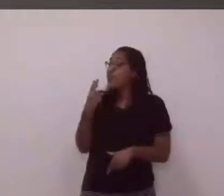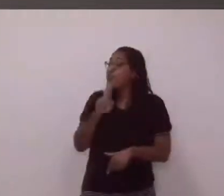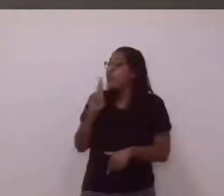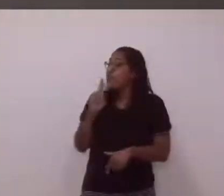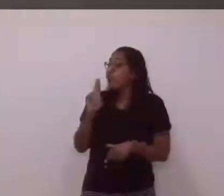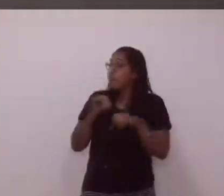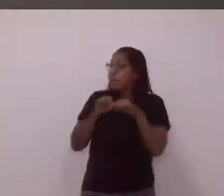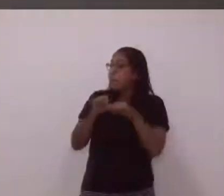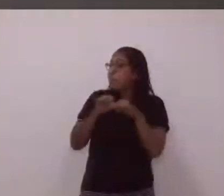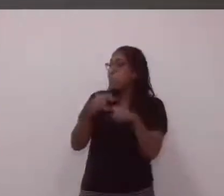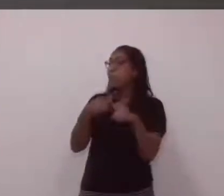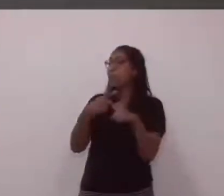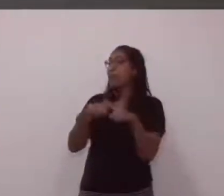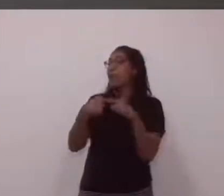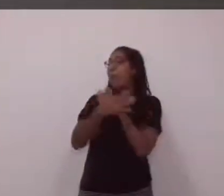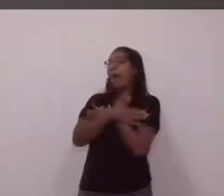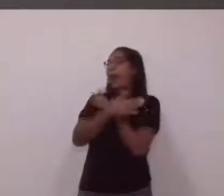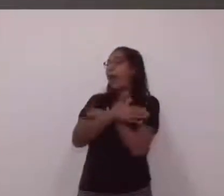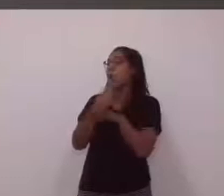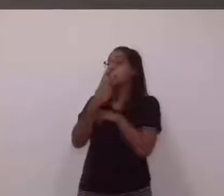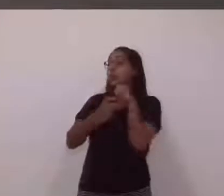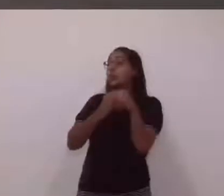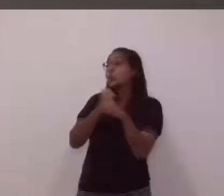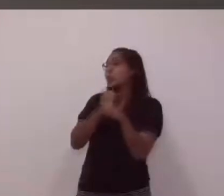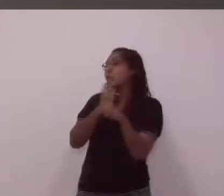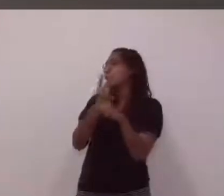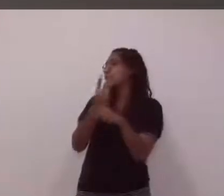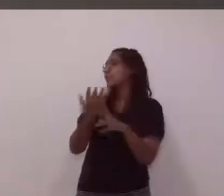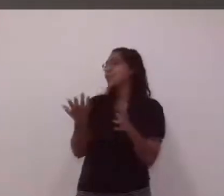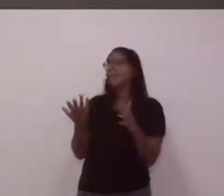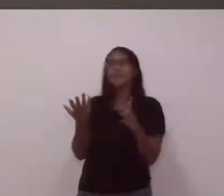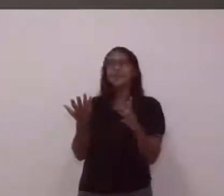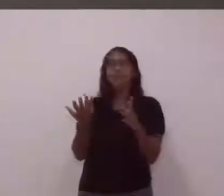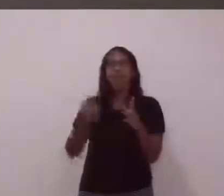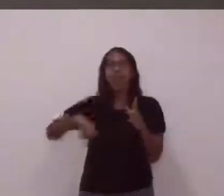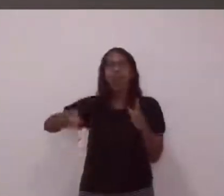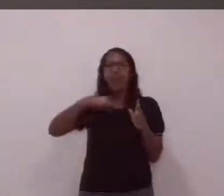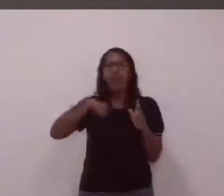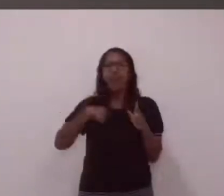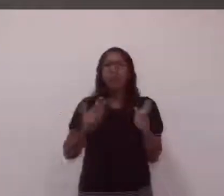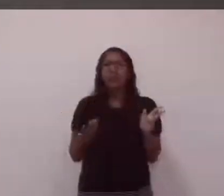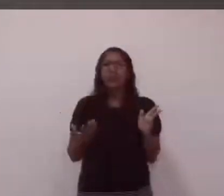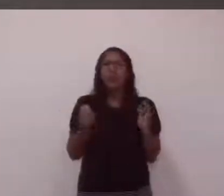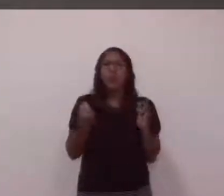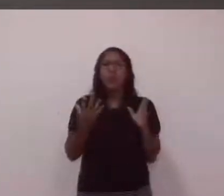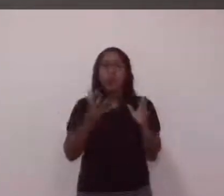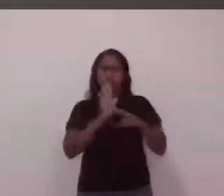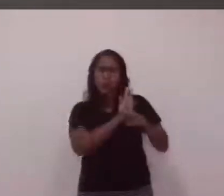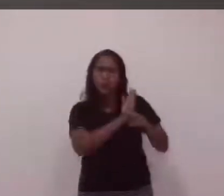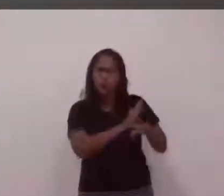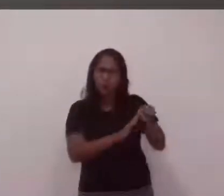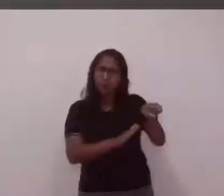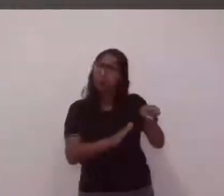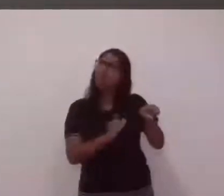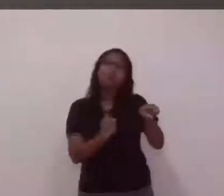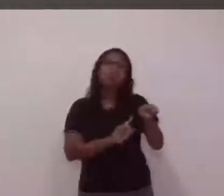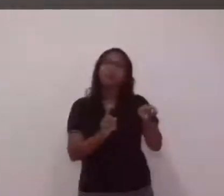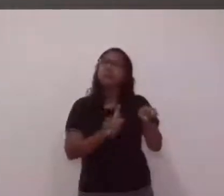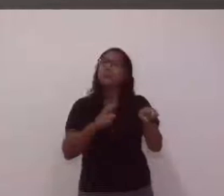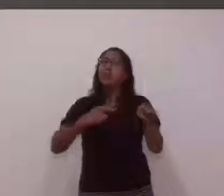fazer o mercado porque eu estou desempregado há dois anos e nós estamos discutindo Jaime Cruz e Edson PC aqui esse é o meu pensamento